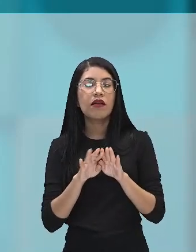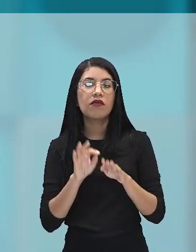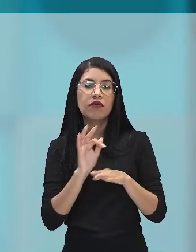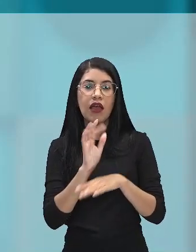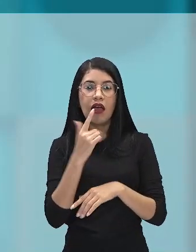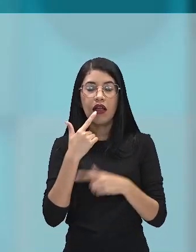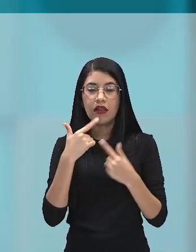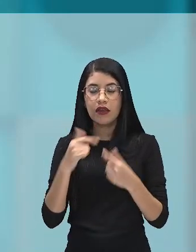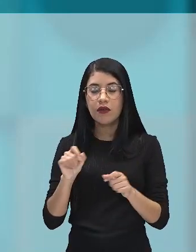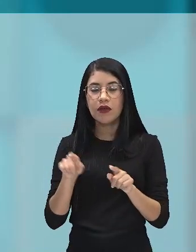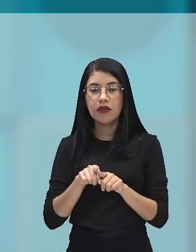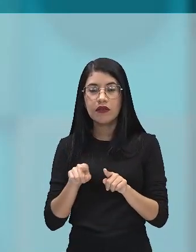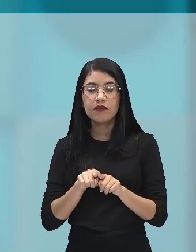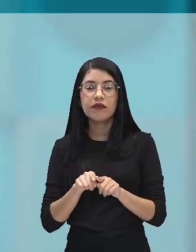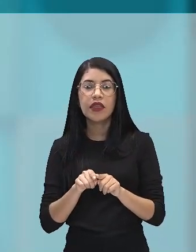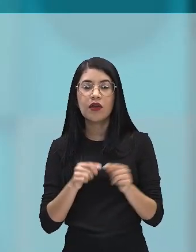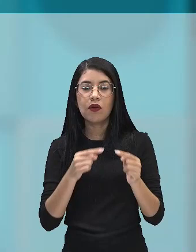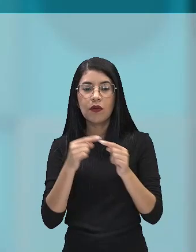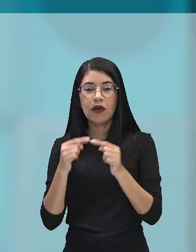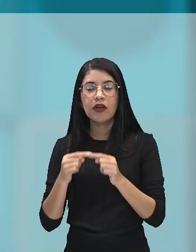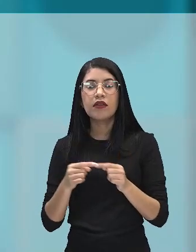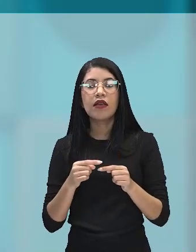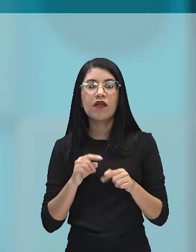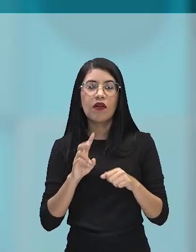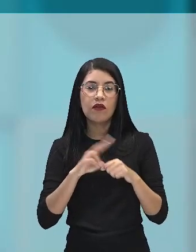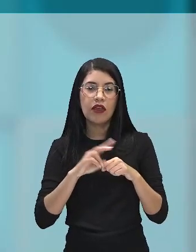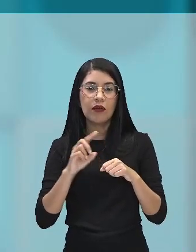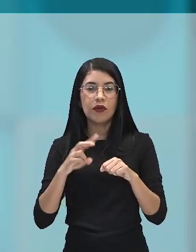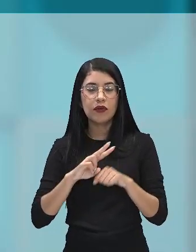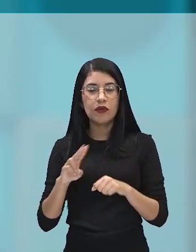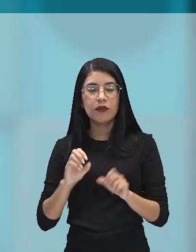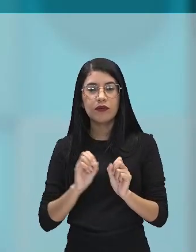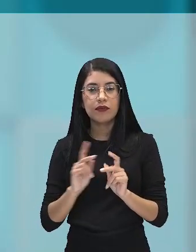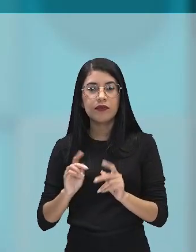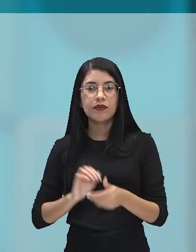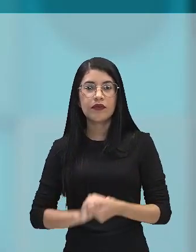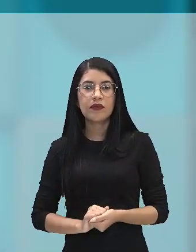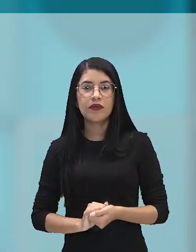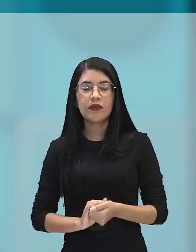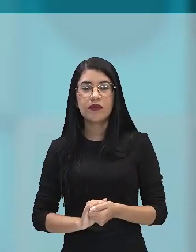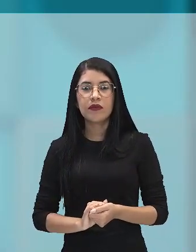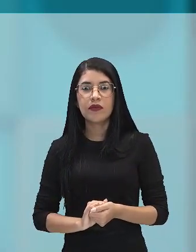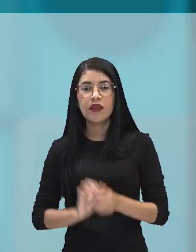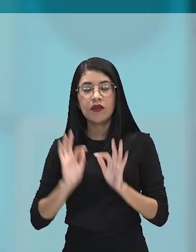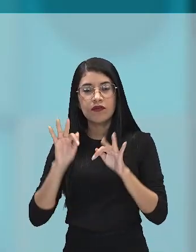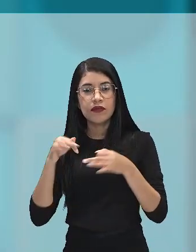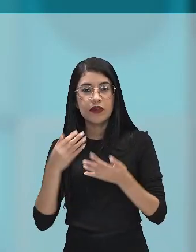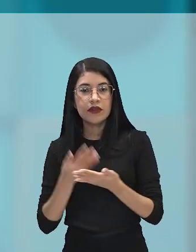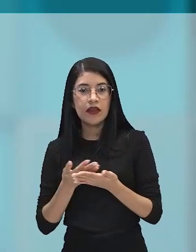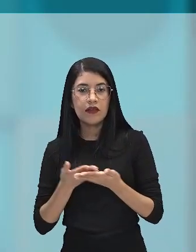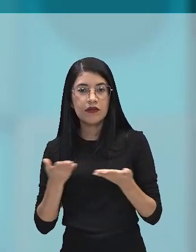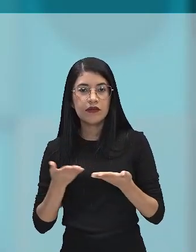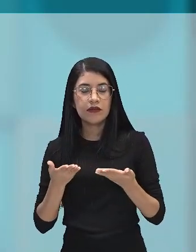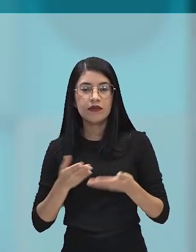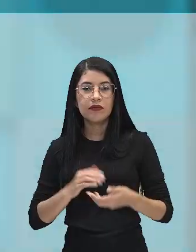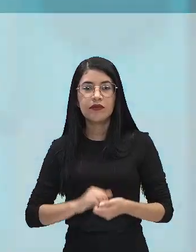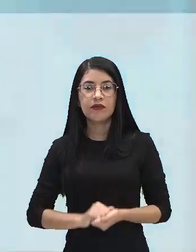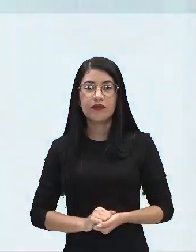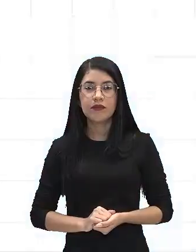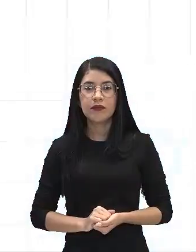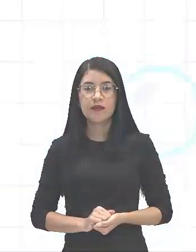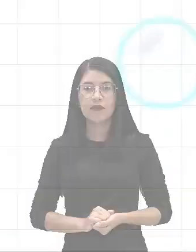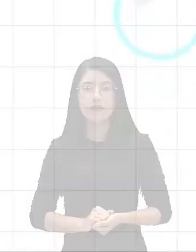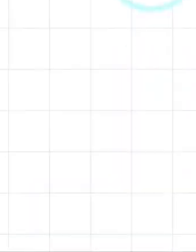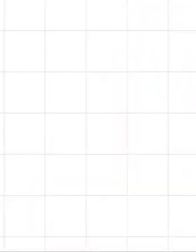as concordâncias adequadas. Certo, gente? Então, dito isto, vamos finalizar a nossa aula aqui.